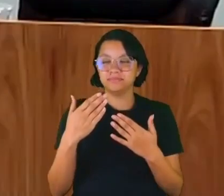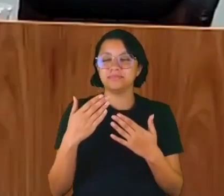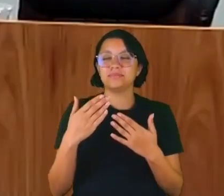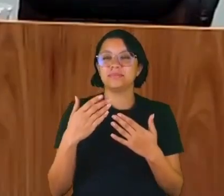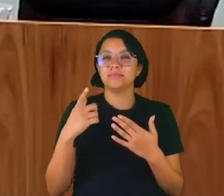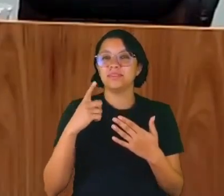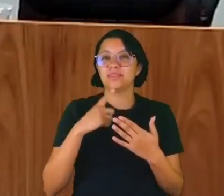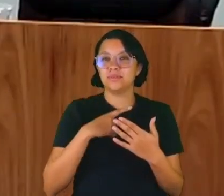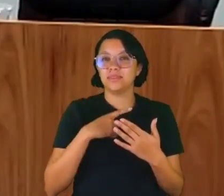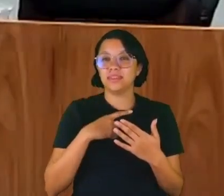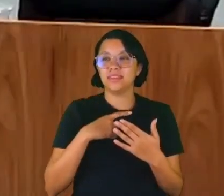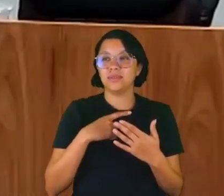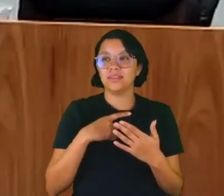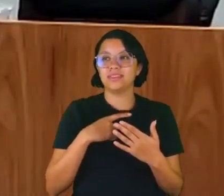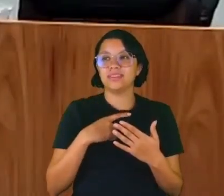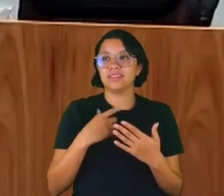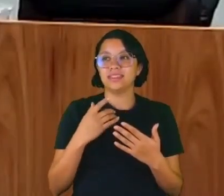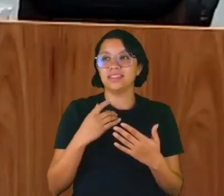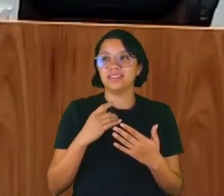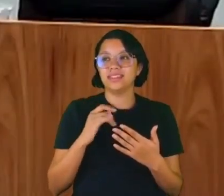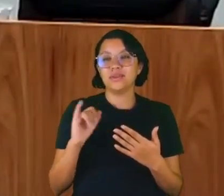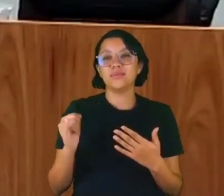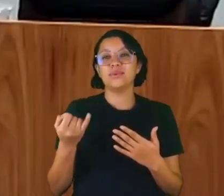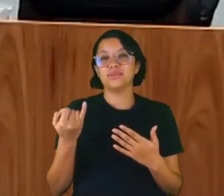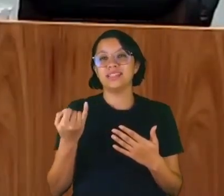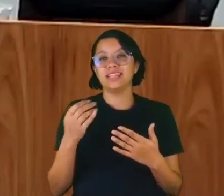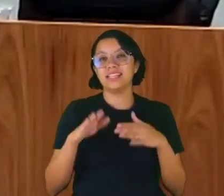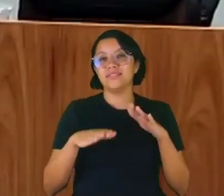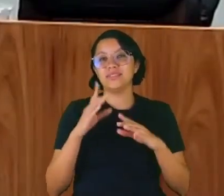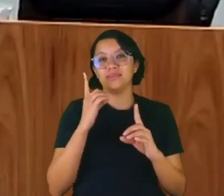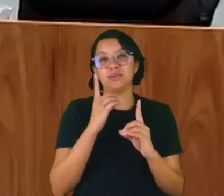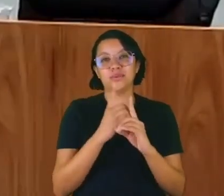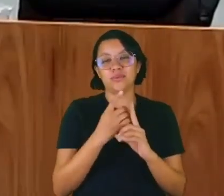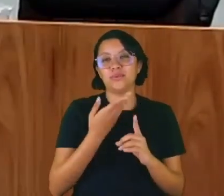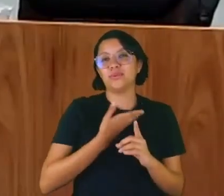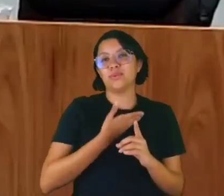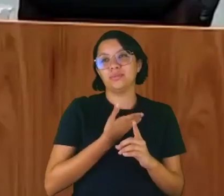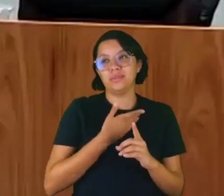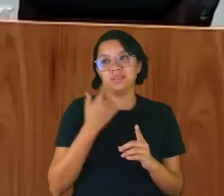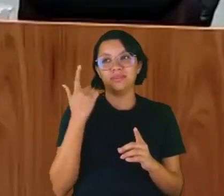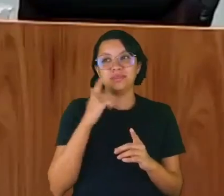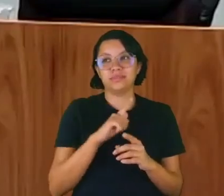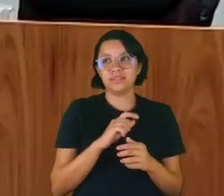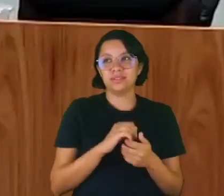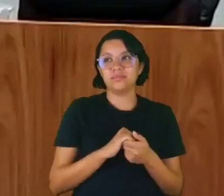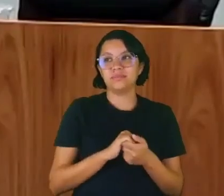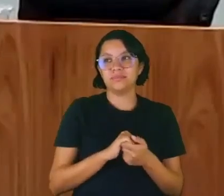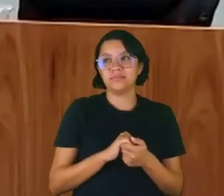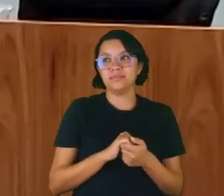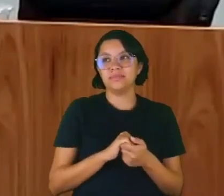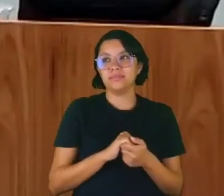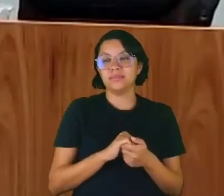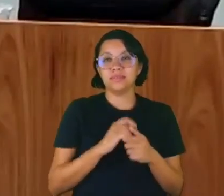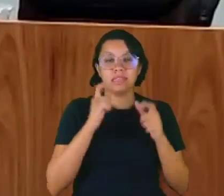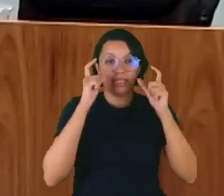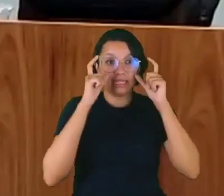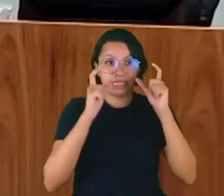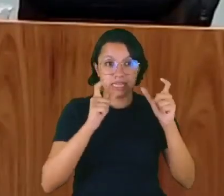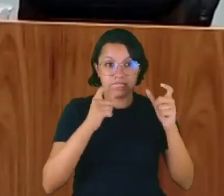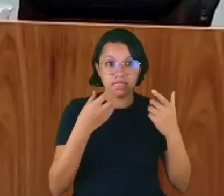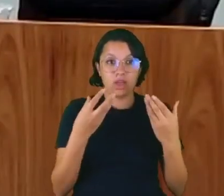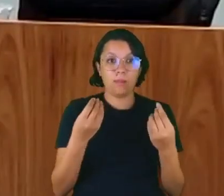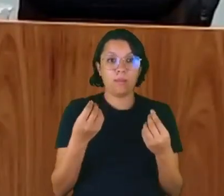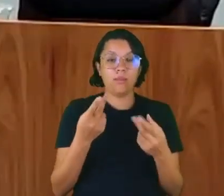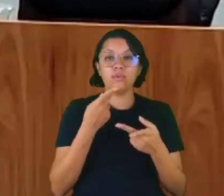relação aos demais, porque de vez em quando eu o encontro como amigo e consigo prestar muita atenção